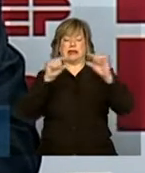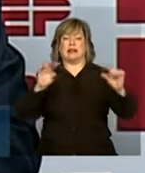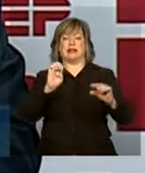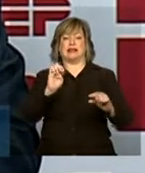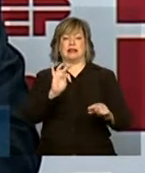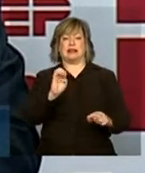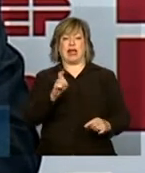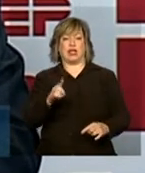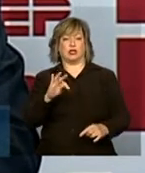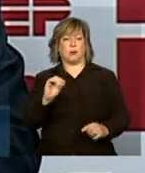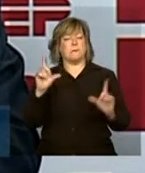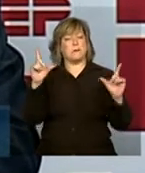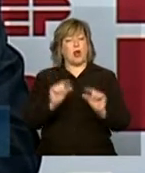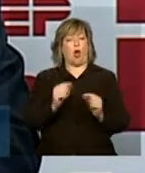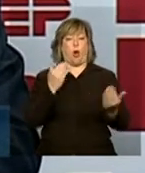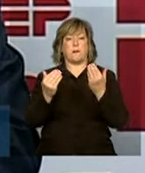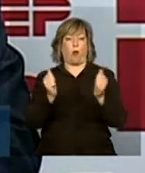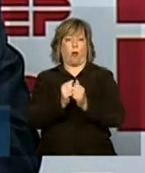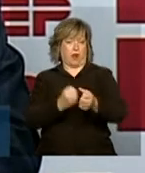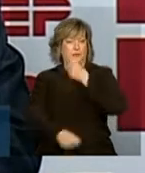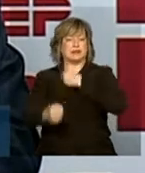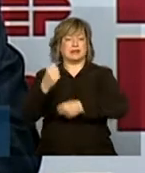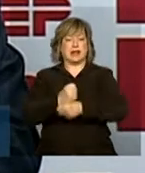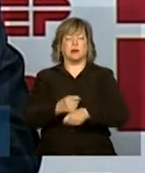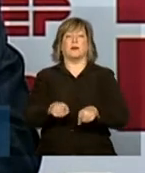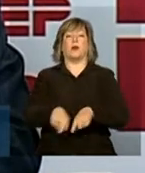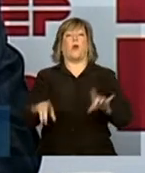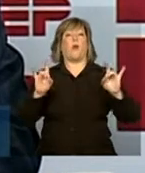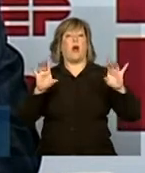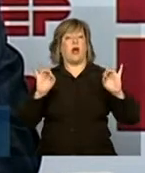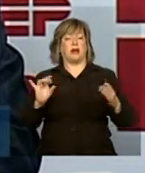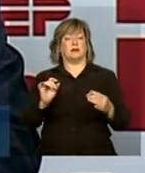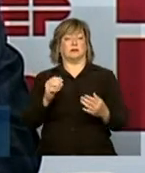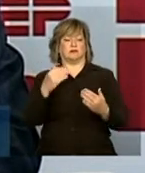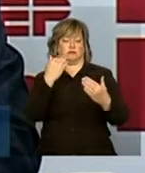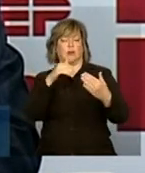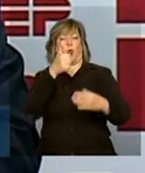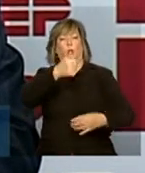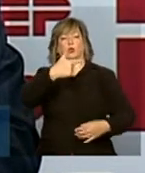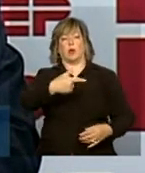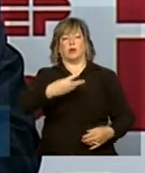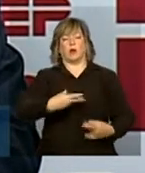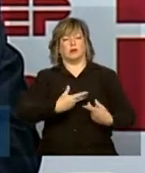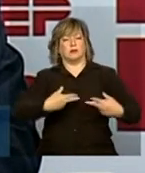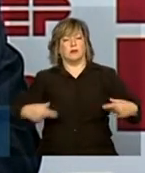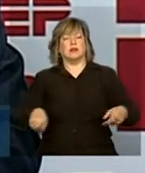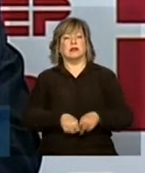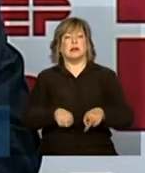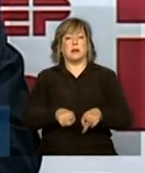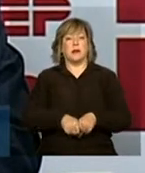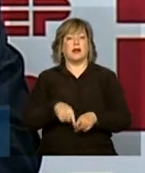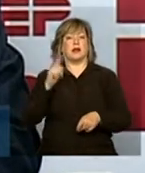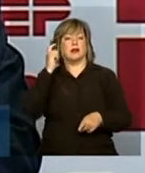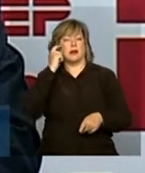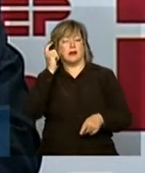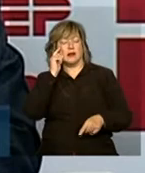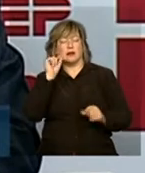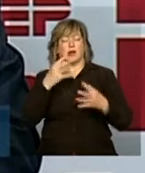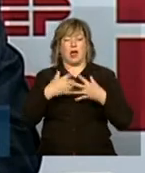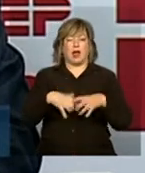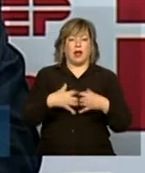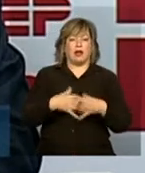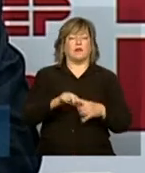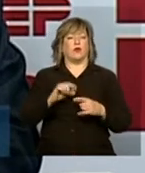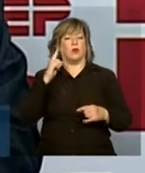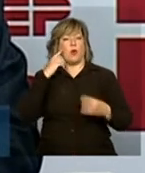do que nós tivemos no ano passado, a qualidade das questões e a reflexão crítica que ela exige.